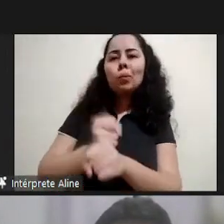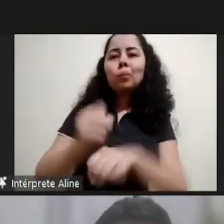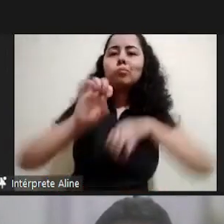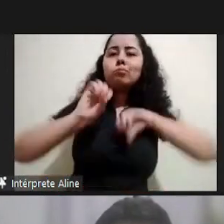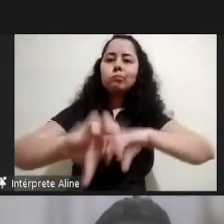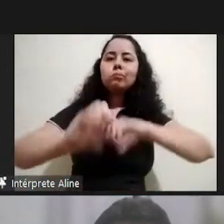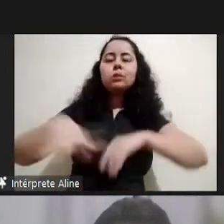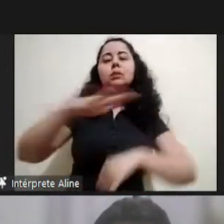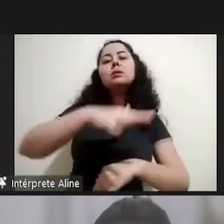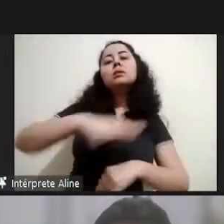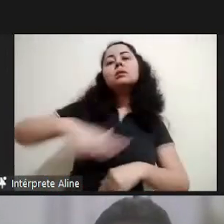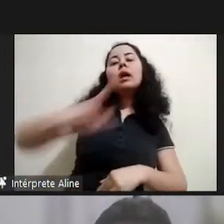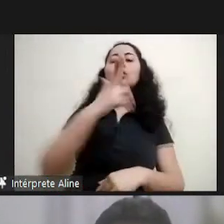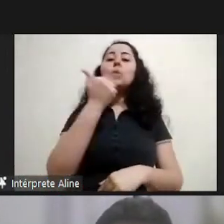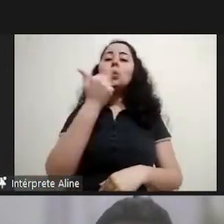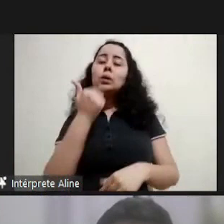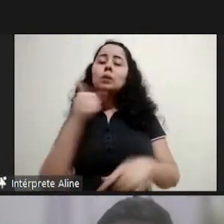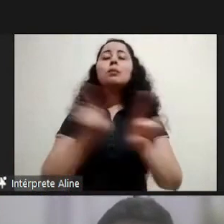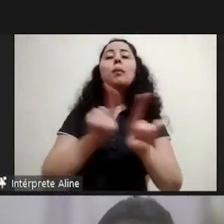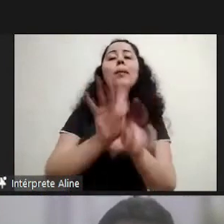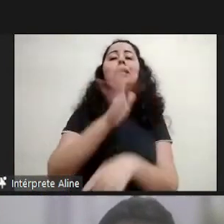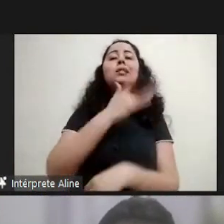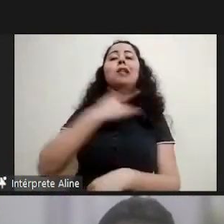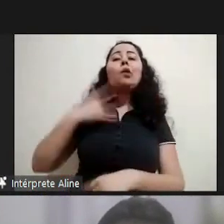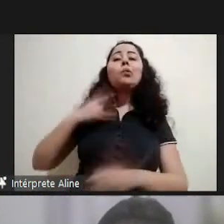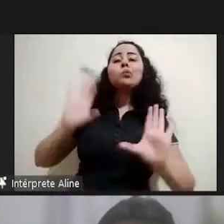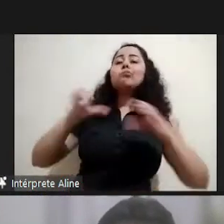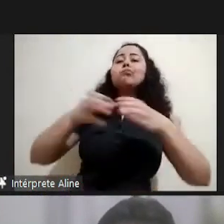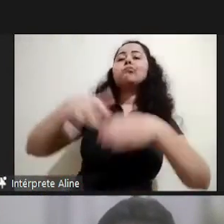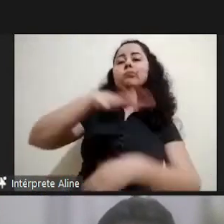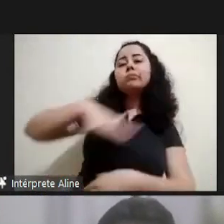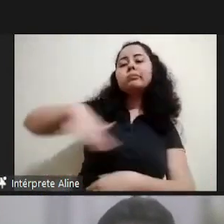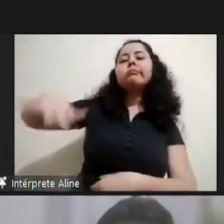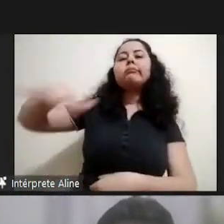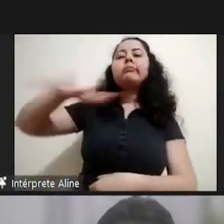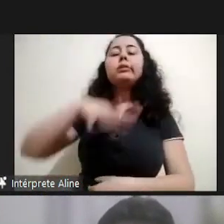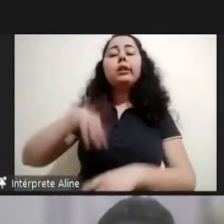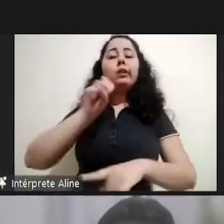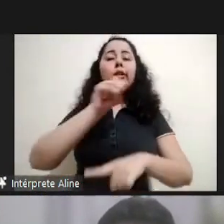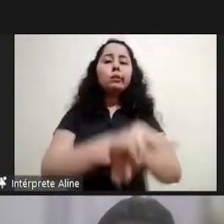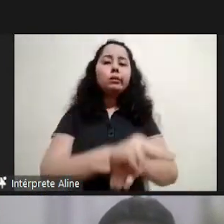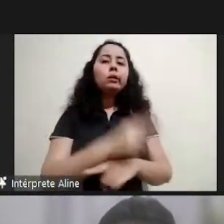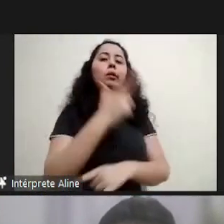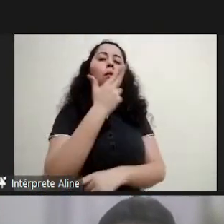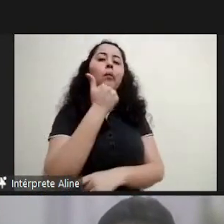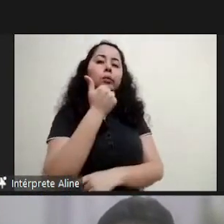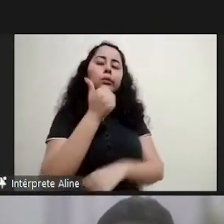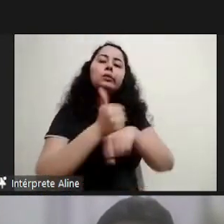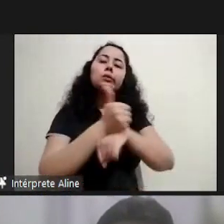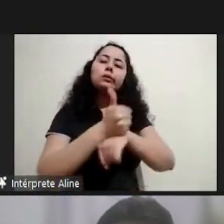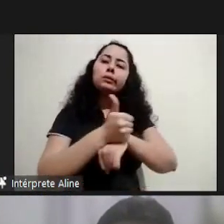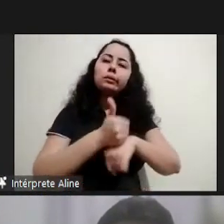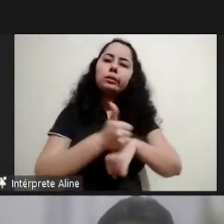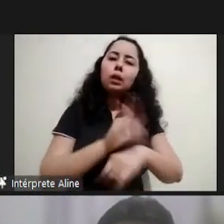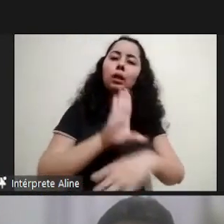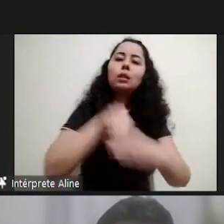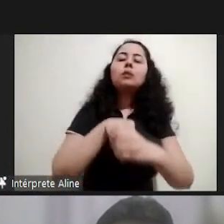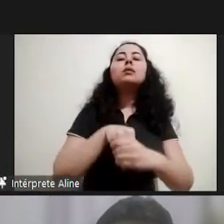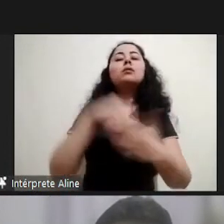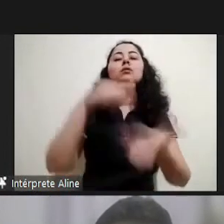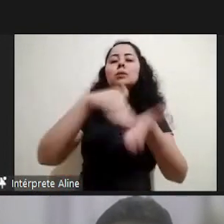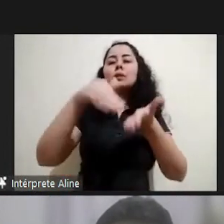Saúde Coletiva, nos cursos da área de Saúde. Ingressou como nutricionista do cargo público na Secretaria Municipal de Saúde